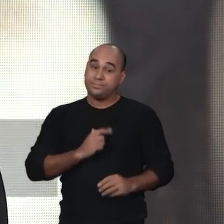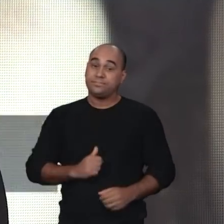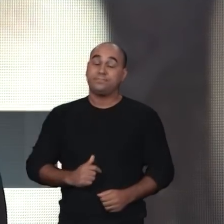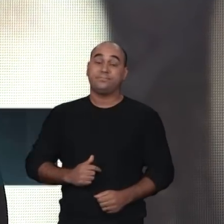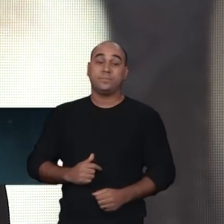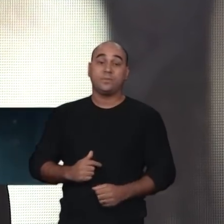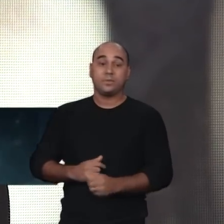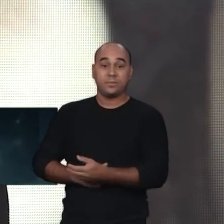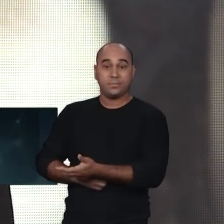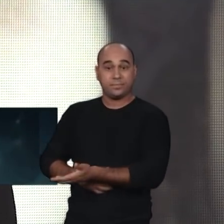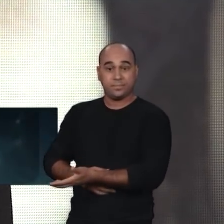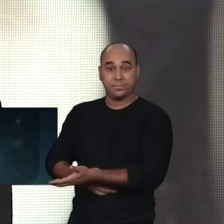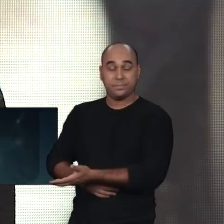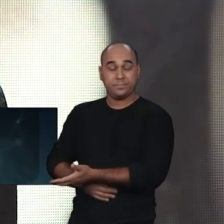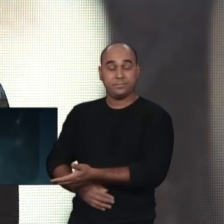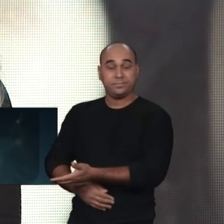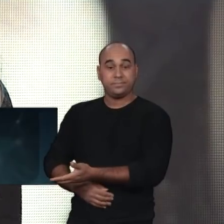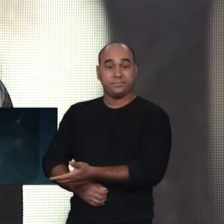novotempo.com/estudo ou